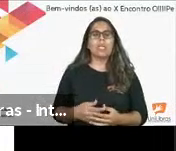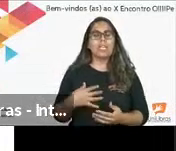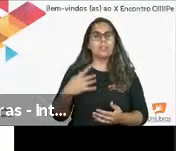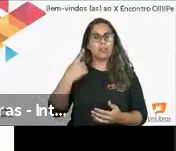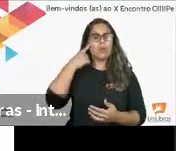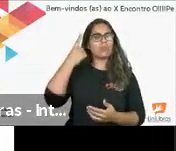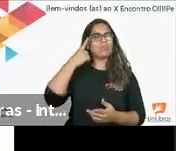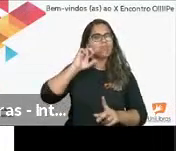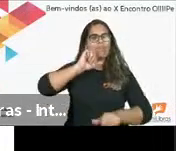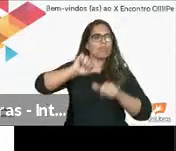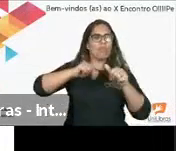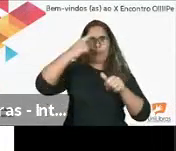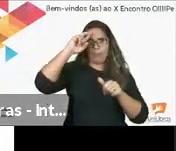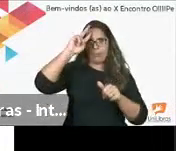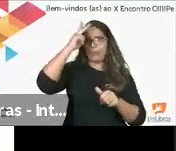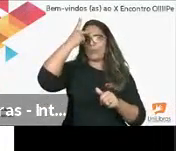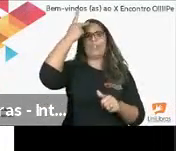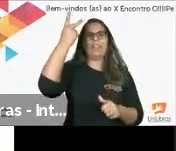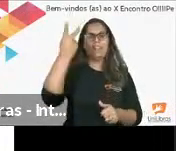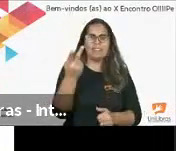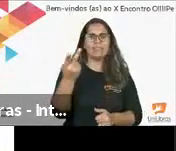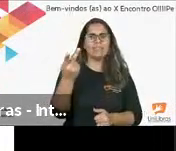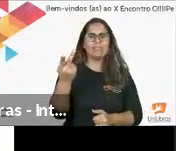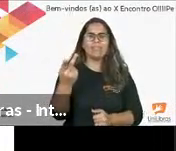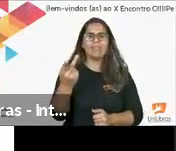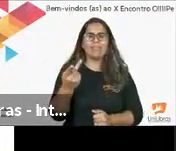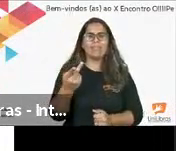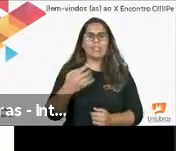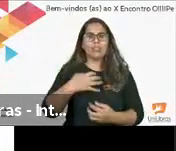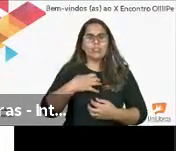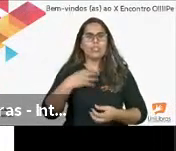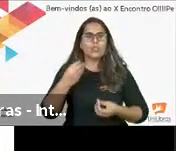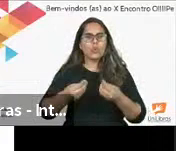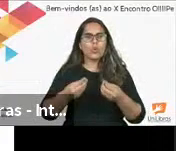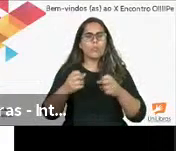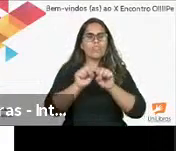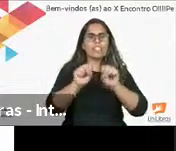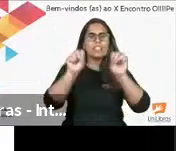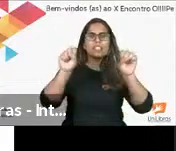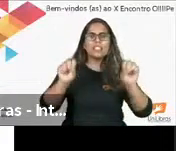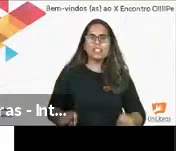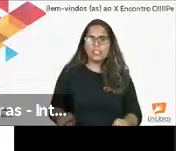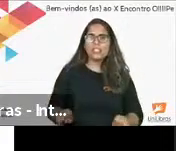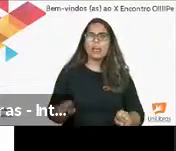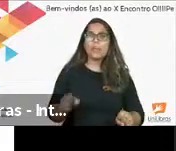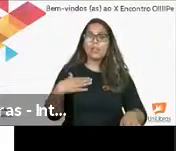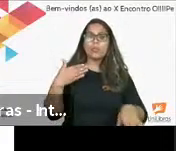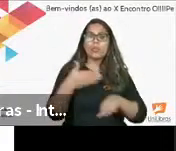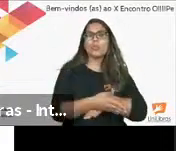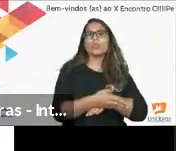imunologia. Quer dizer, ele mudou a maneira de ver sistemas e introduziu